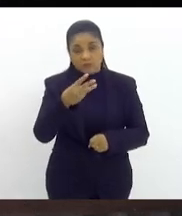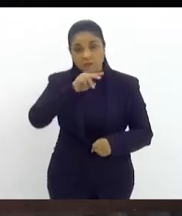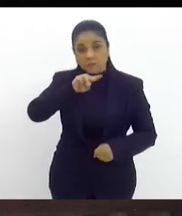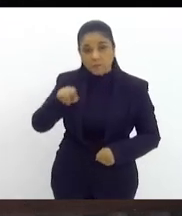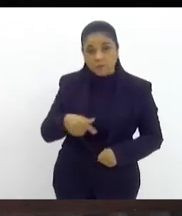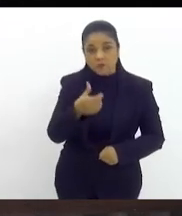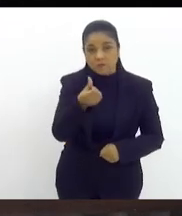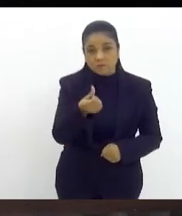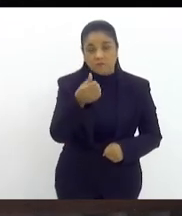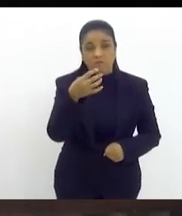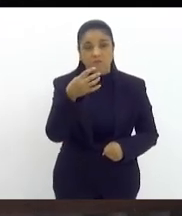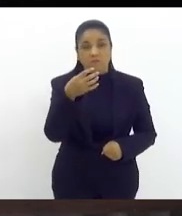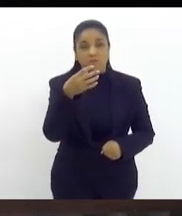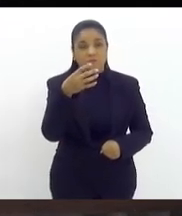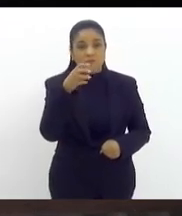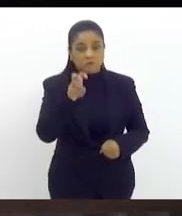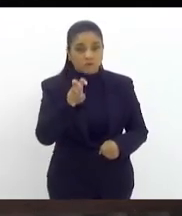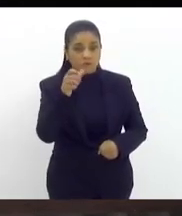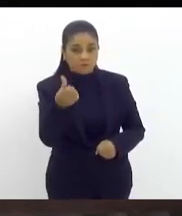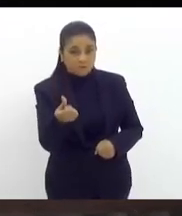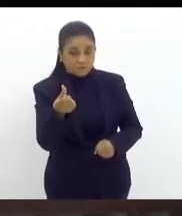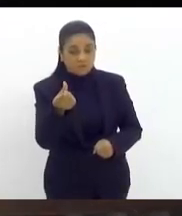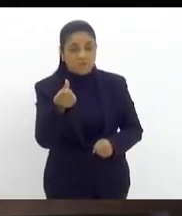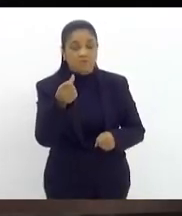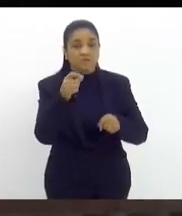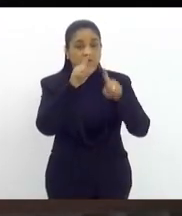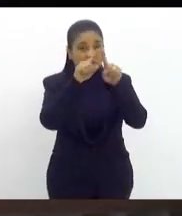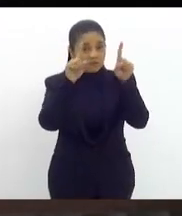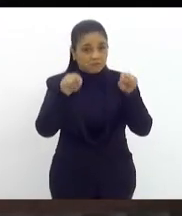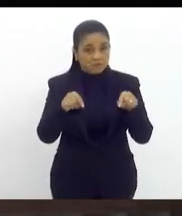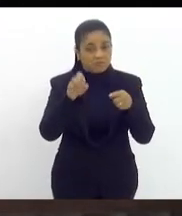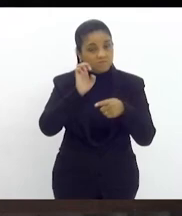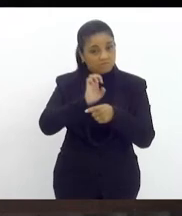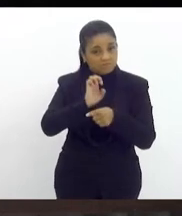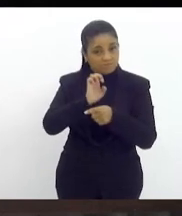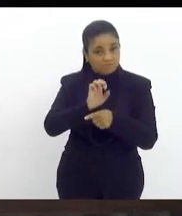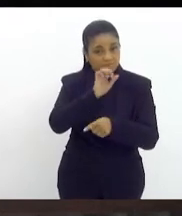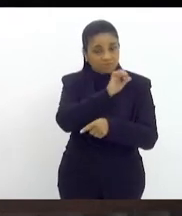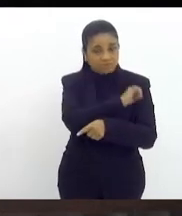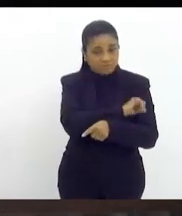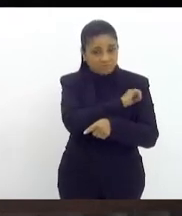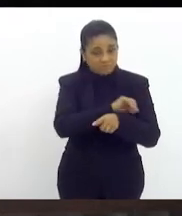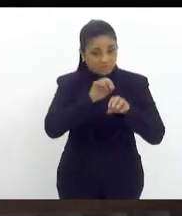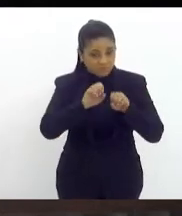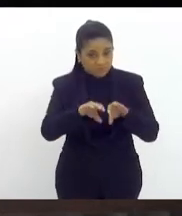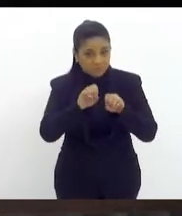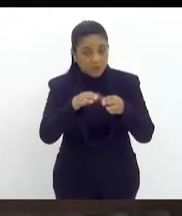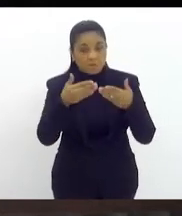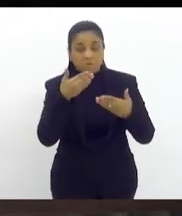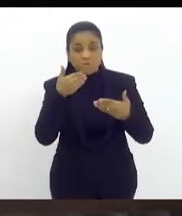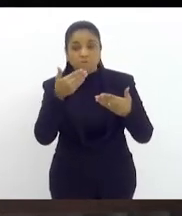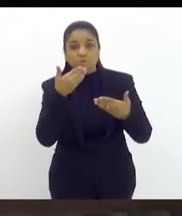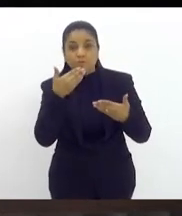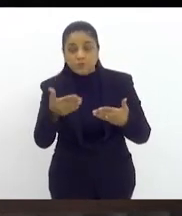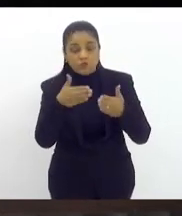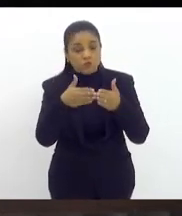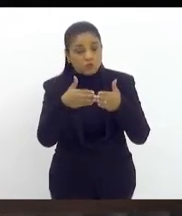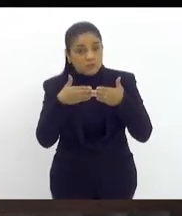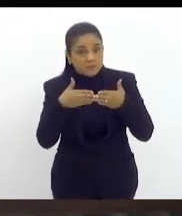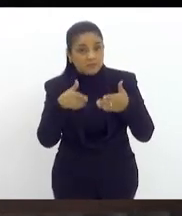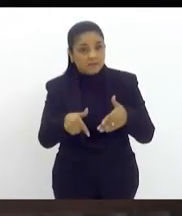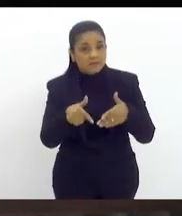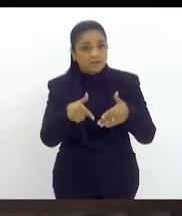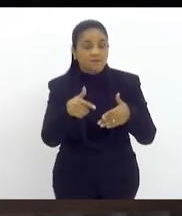servidores da rede pública de ensino do Estado do Rio de Janeiro requisitaram licença de suas funções por